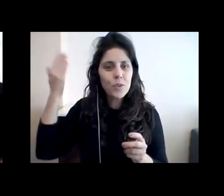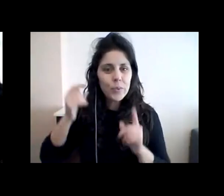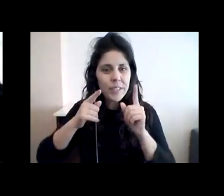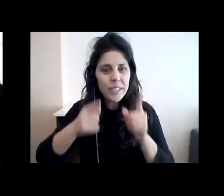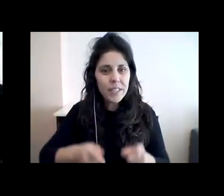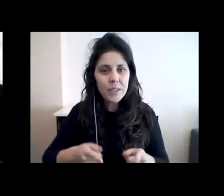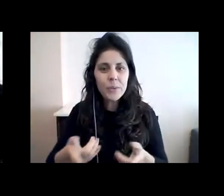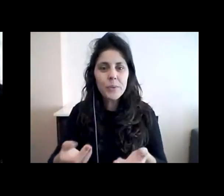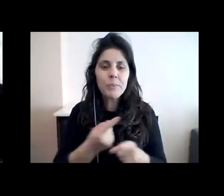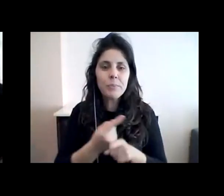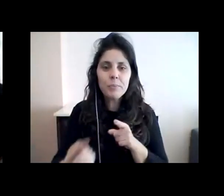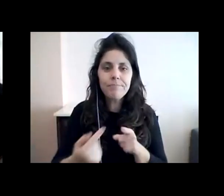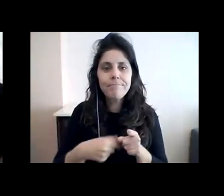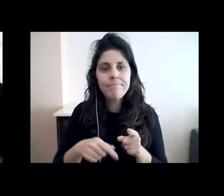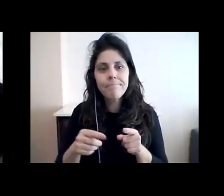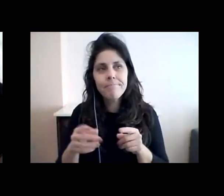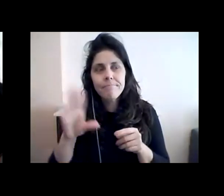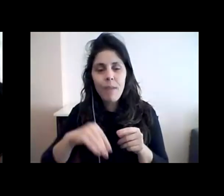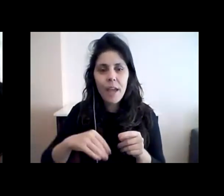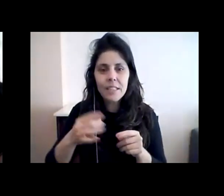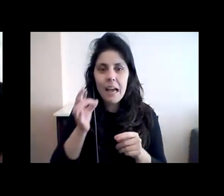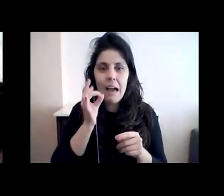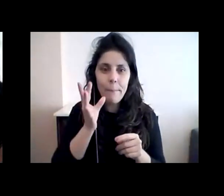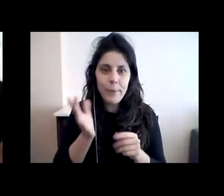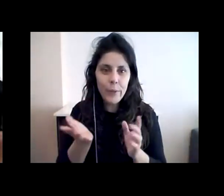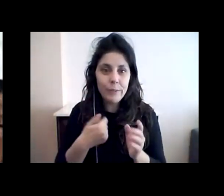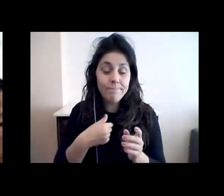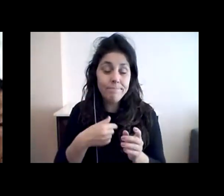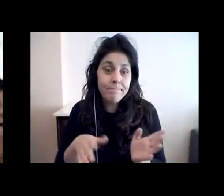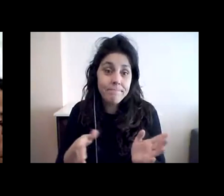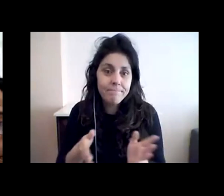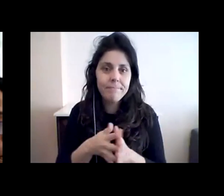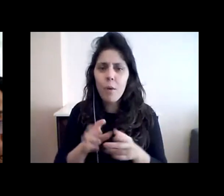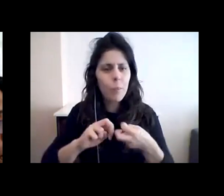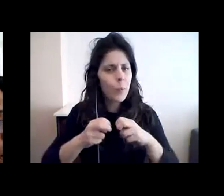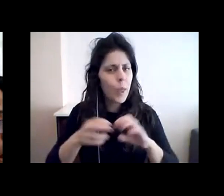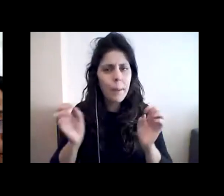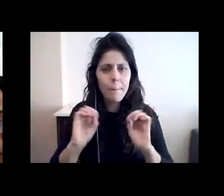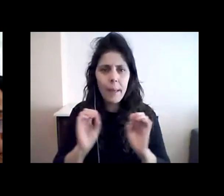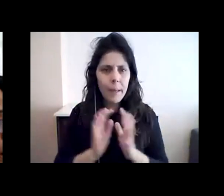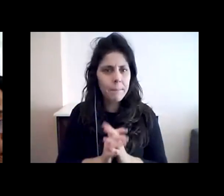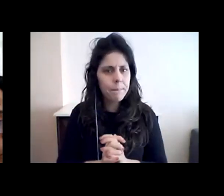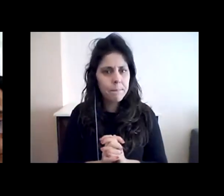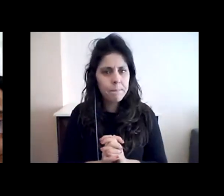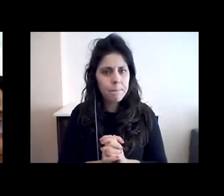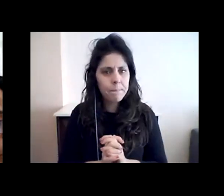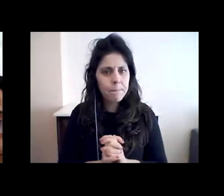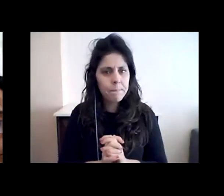porque... tinha sido mais rápido. Mas não há problema. Ok, mas